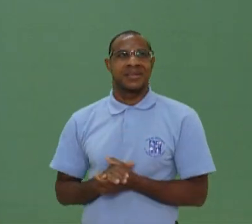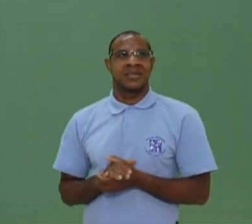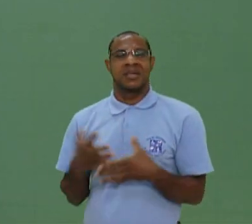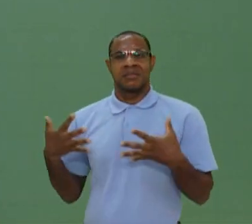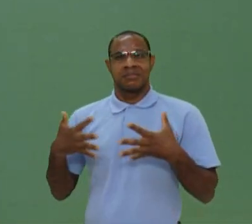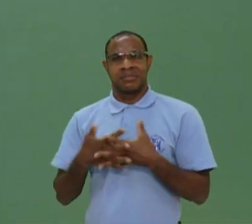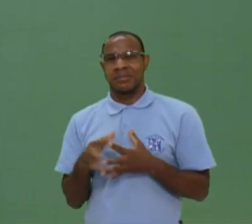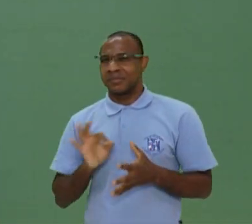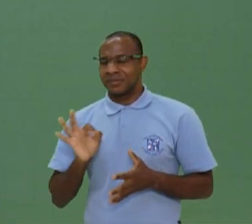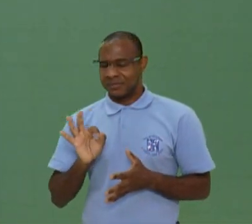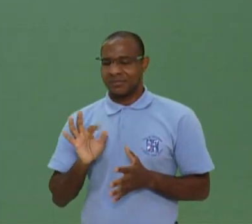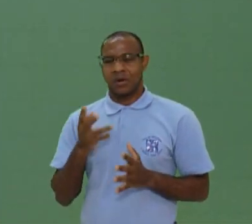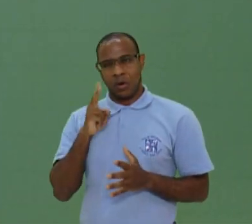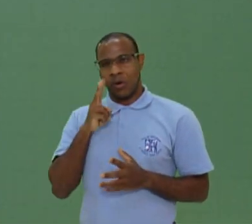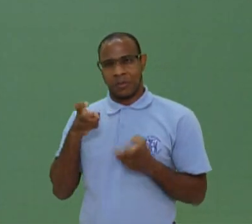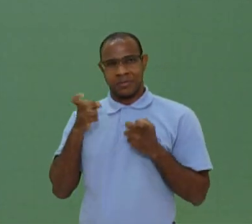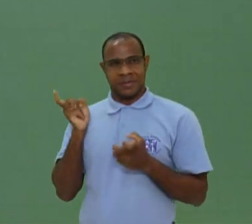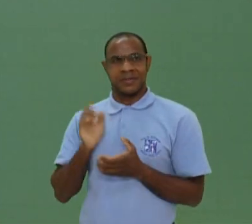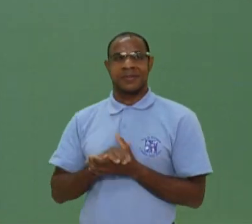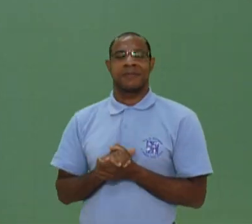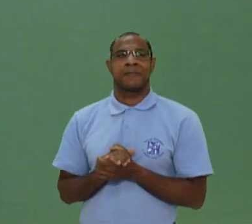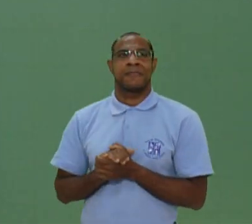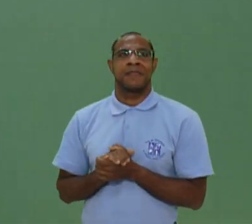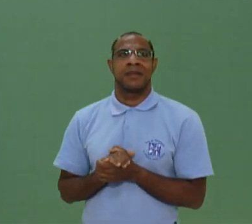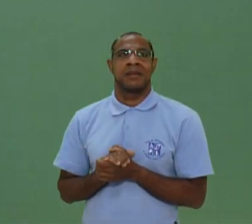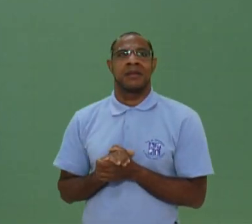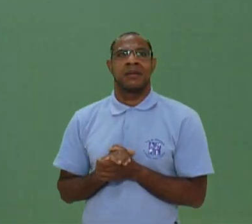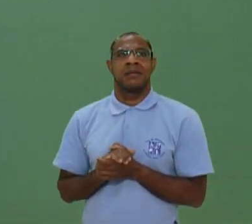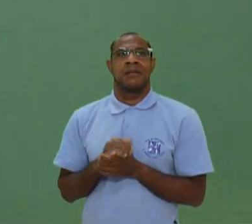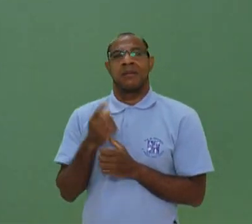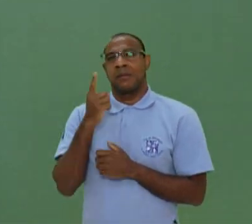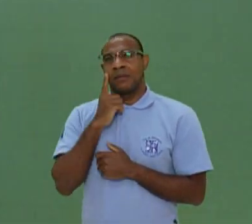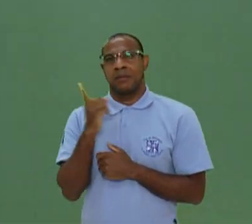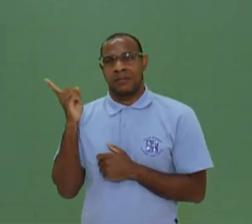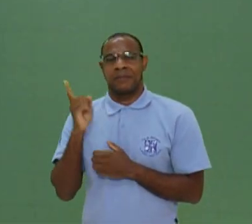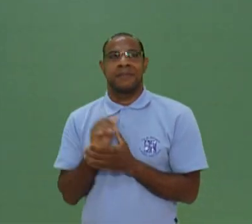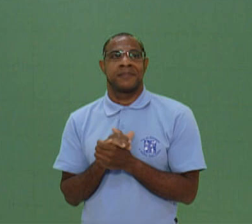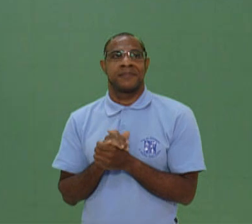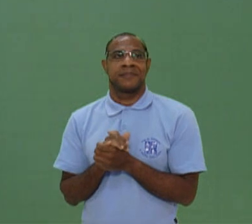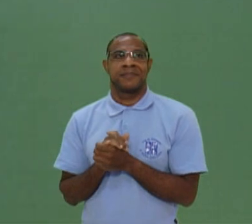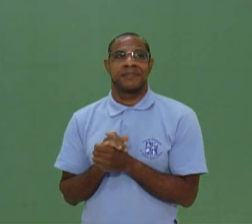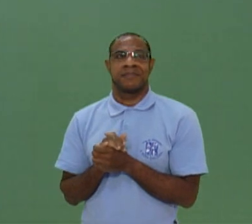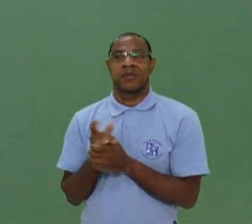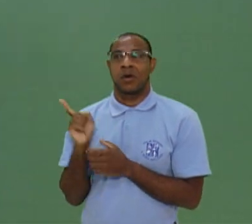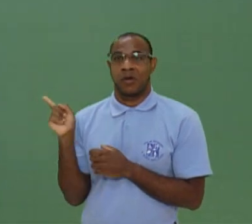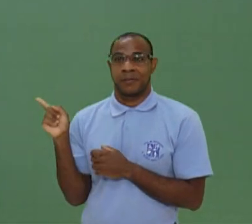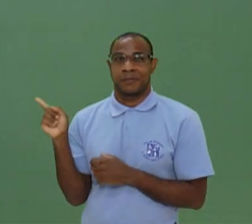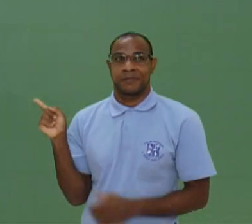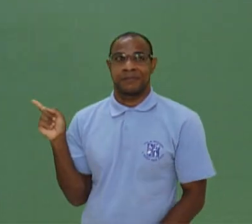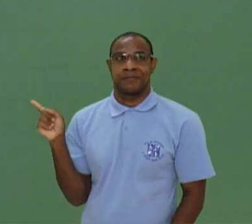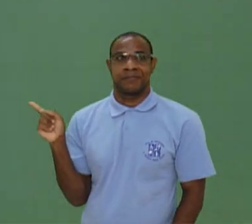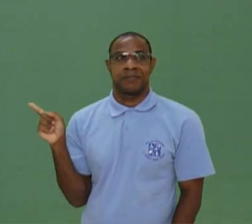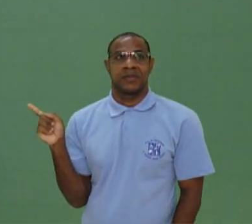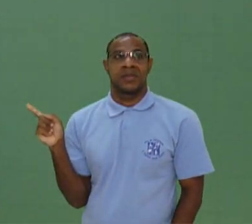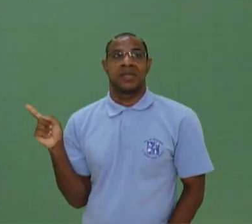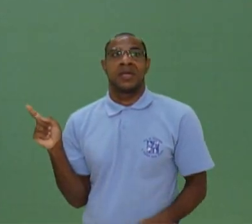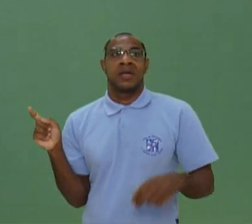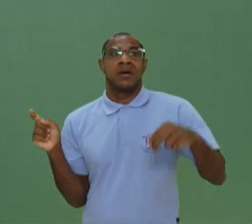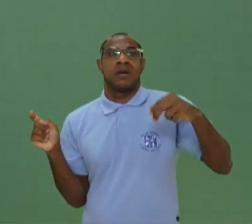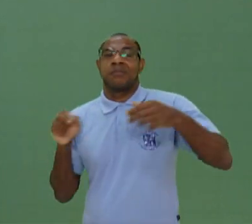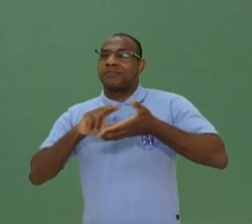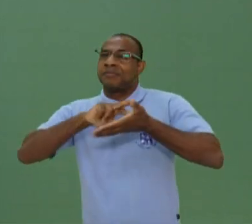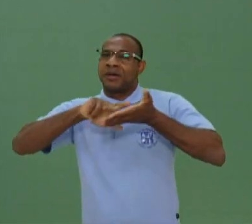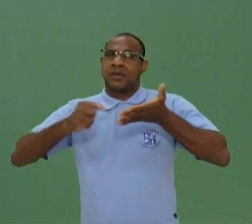não, quanto o número complexo. Trocadilhozinho, professor. Estou terrível hoje. Vamos lá. Vamos por aqui N números